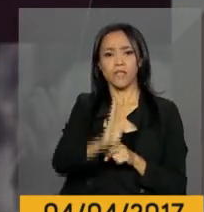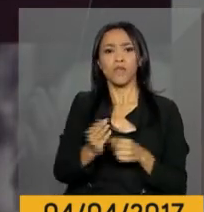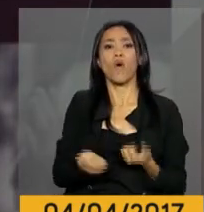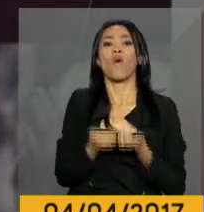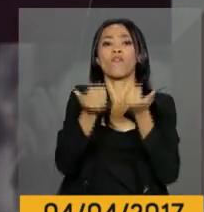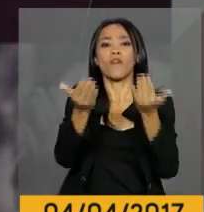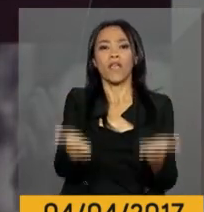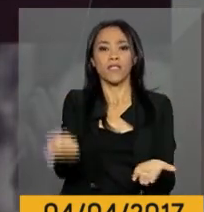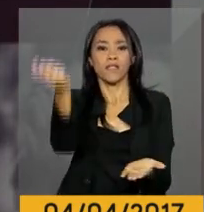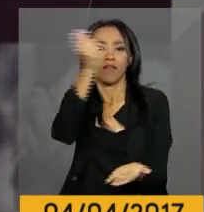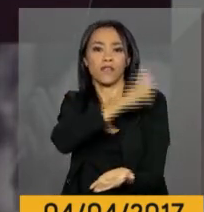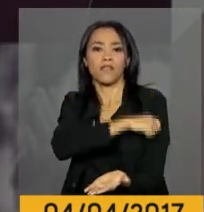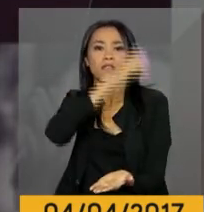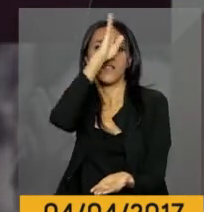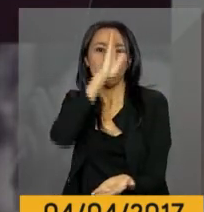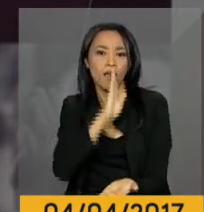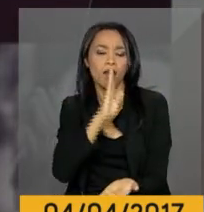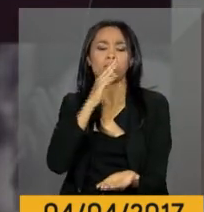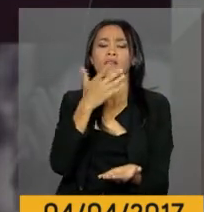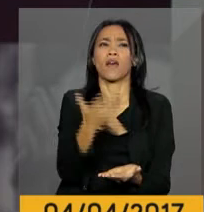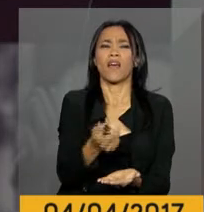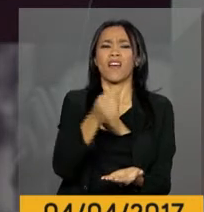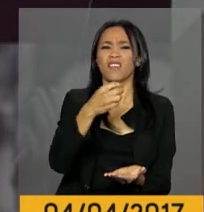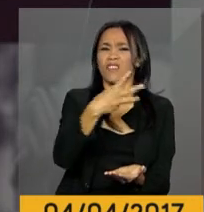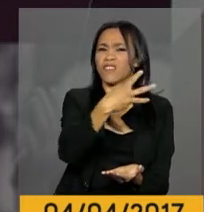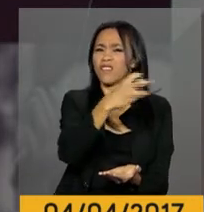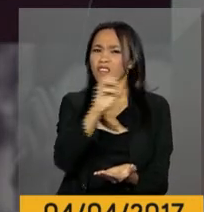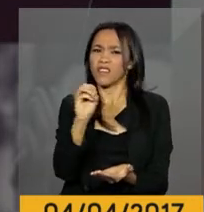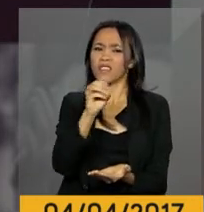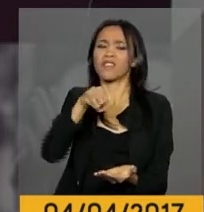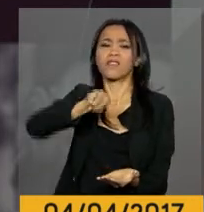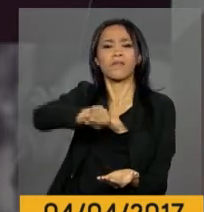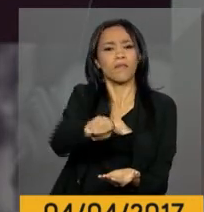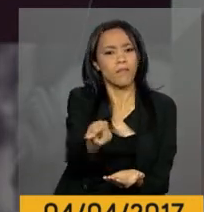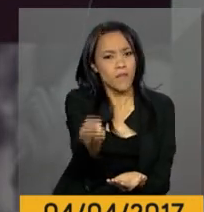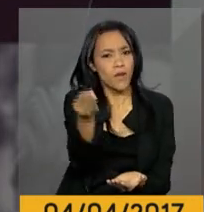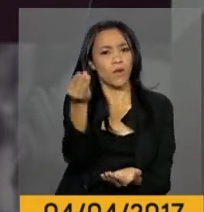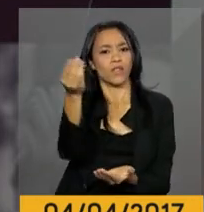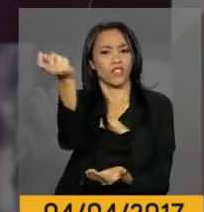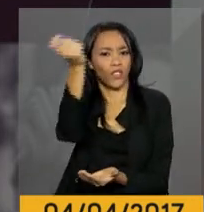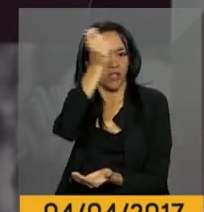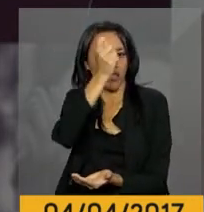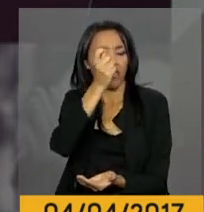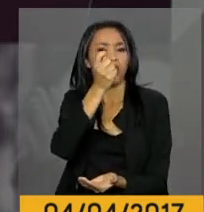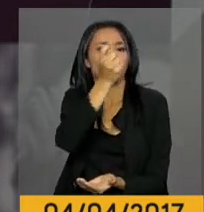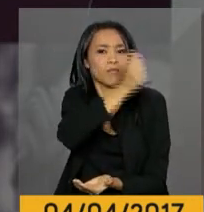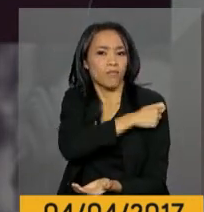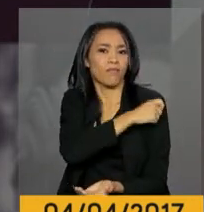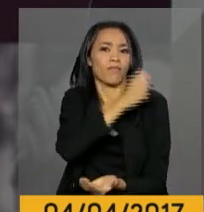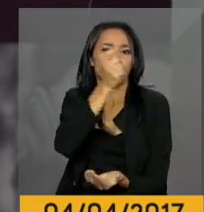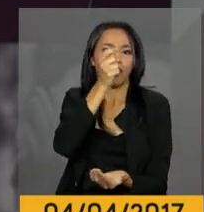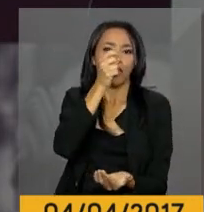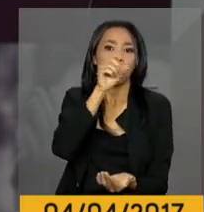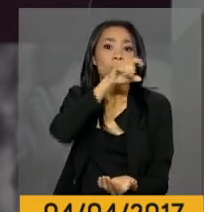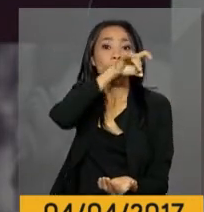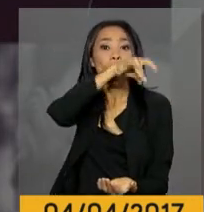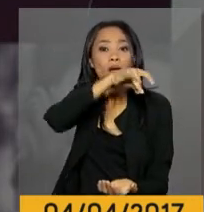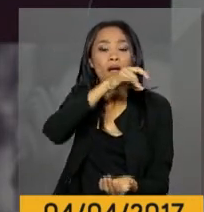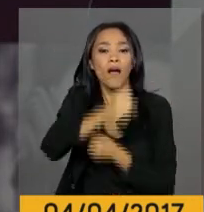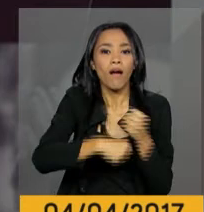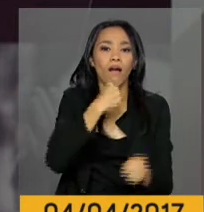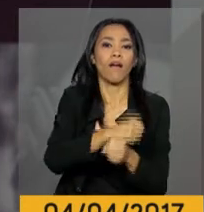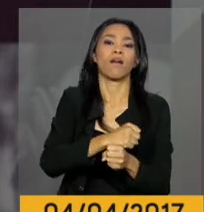São aproximadamente 300 milhões de doses anuais. Em